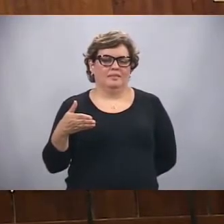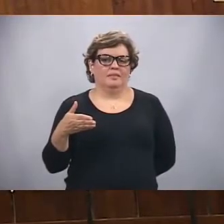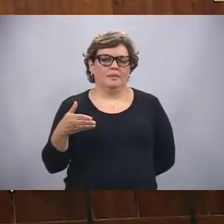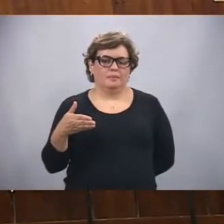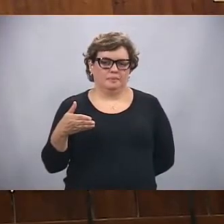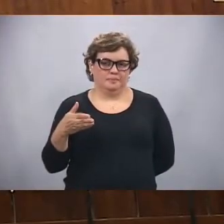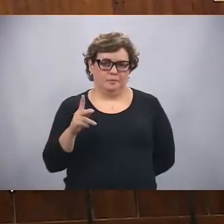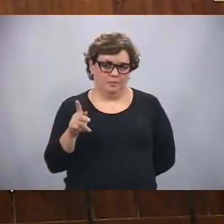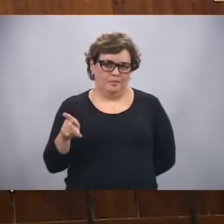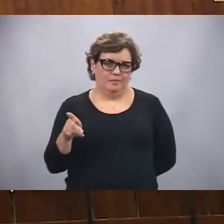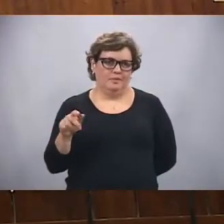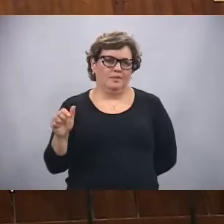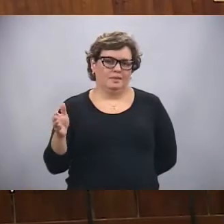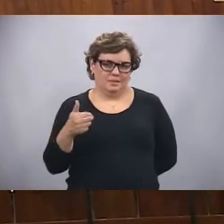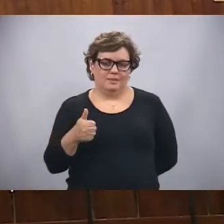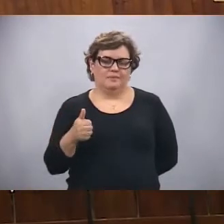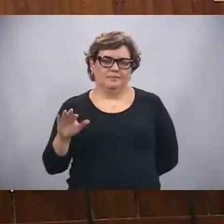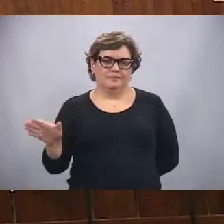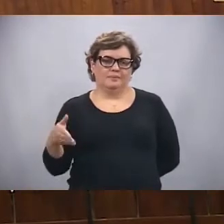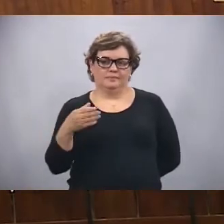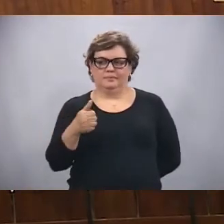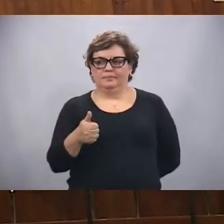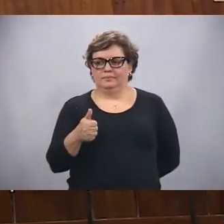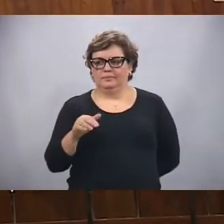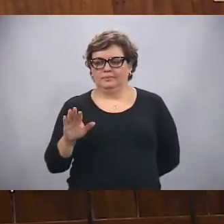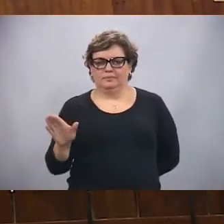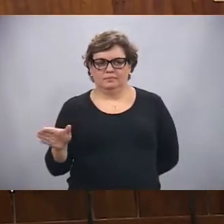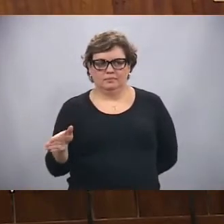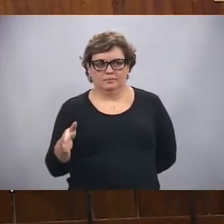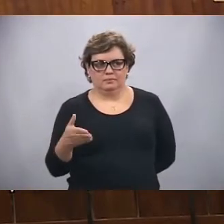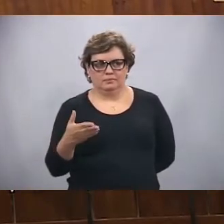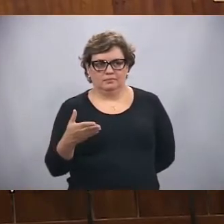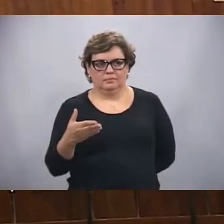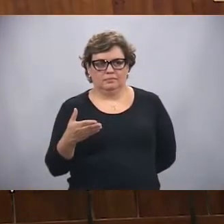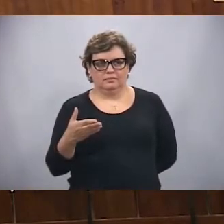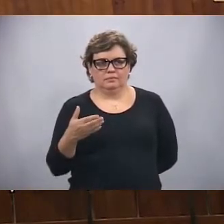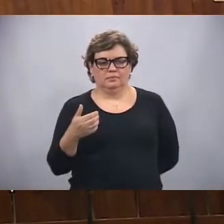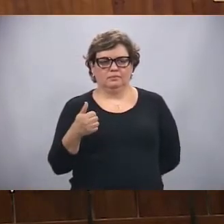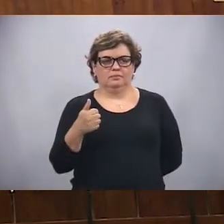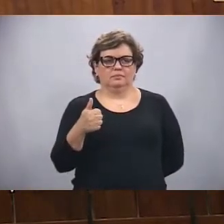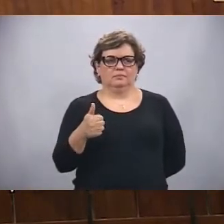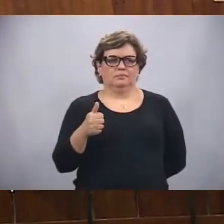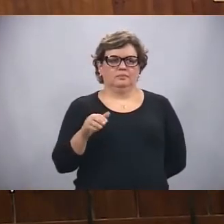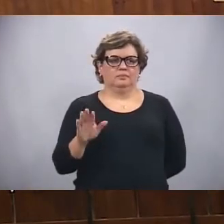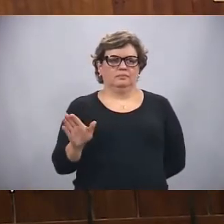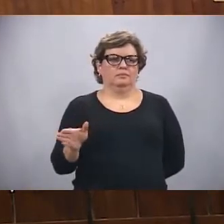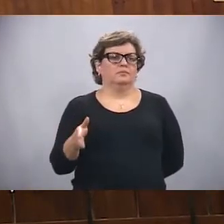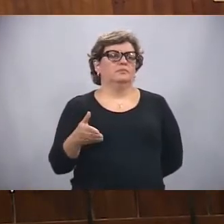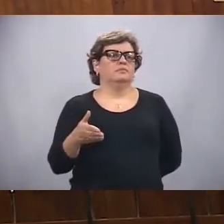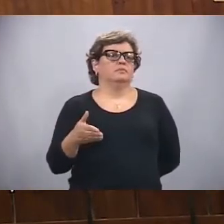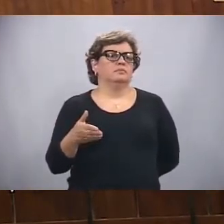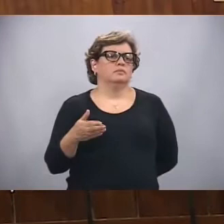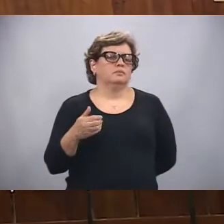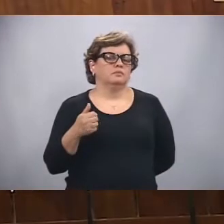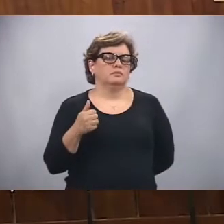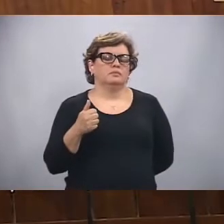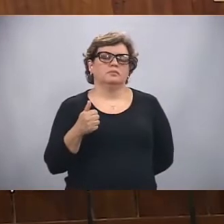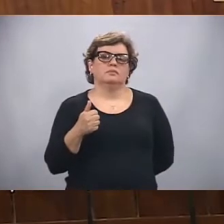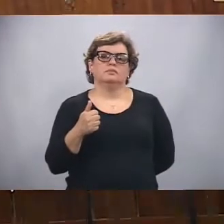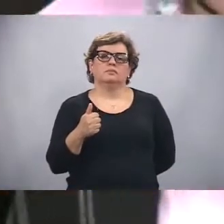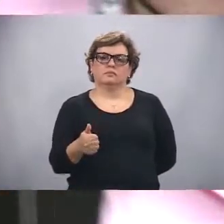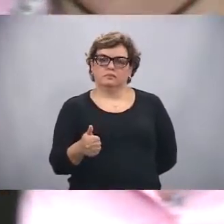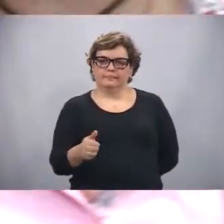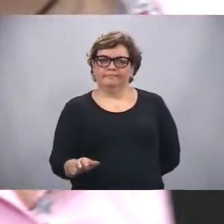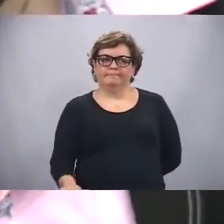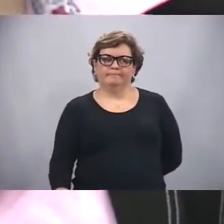os vereadores aprovaram quatro da prefeitura modificando o item do Código Tributário e revogando a doação de terrenos à